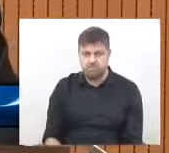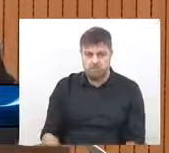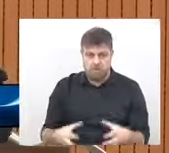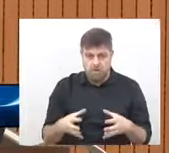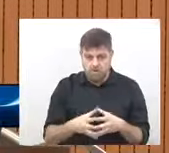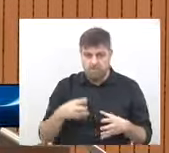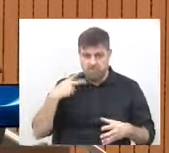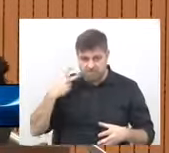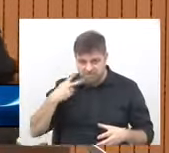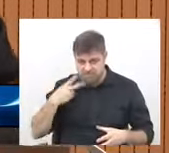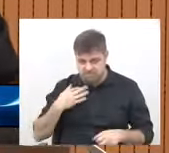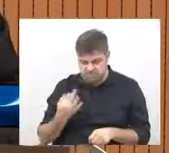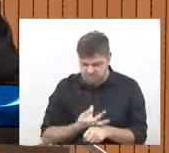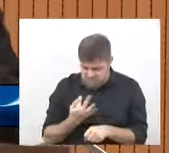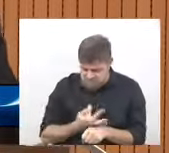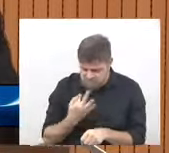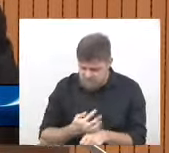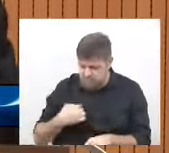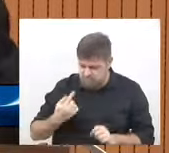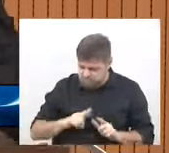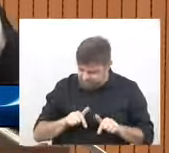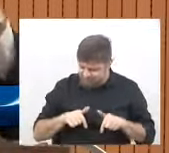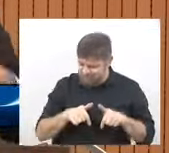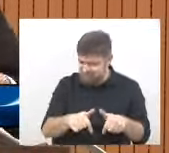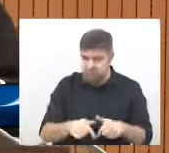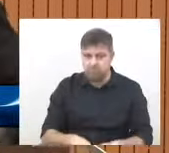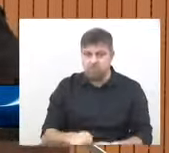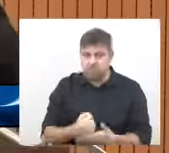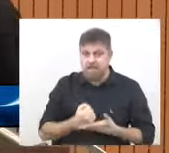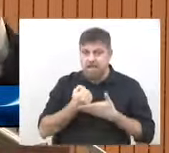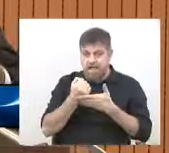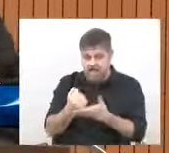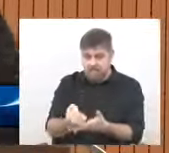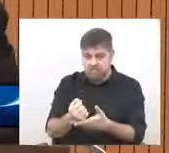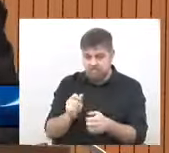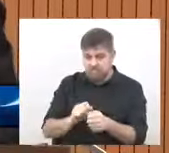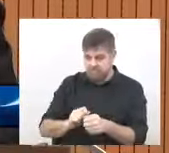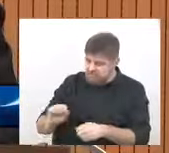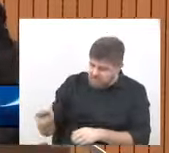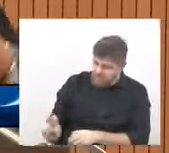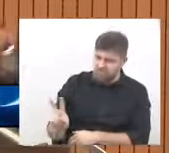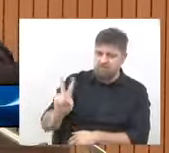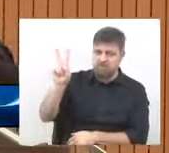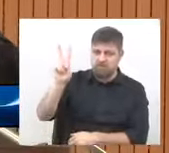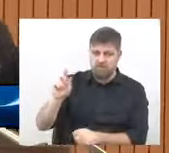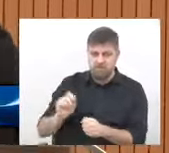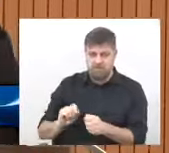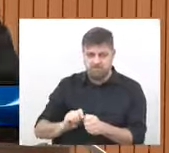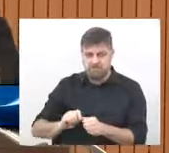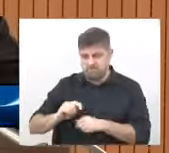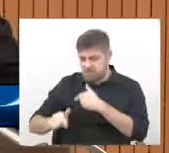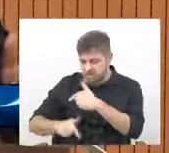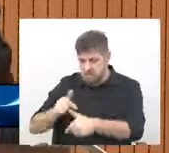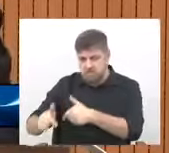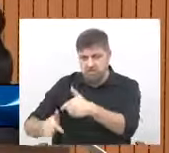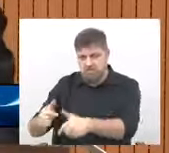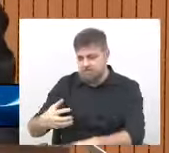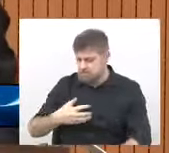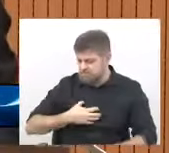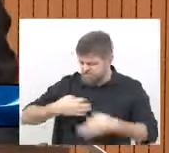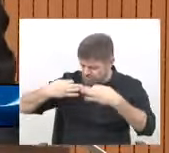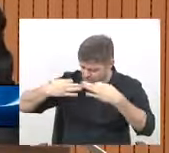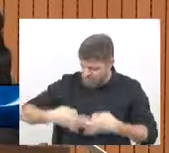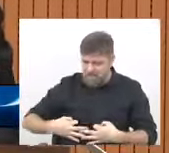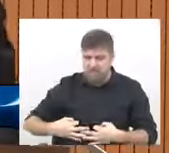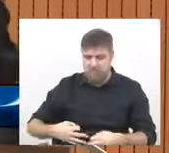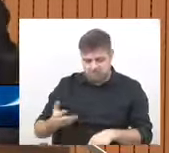comissão procurou, então, a honrar, a ajudar, a valorar, a fazer esse trabalho com celeridade,